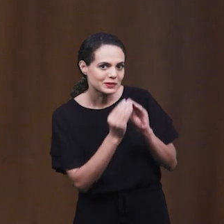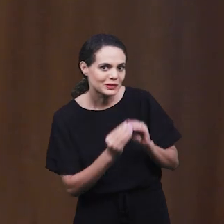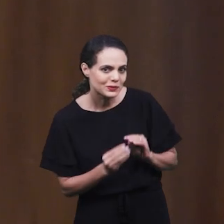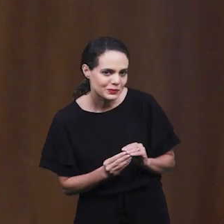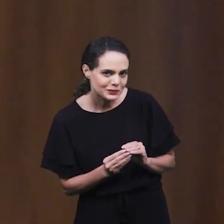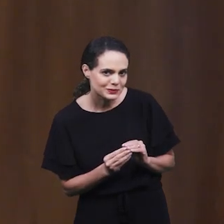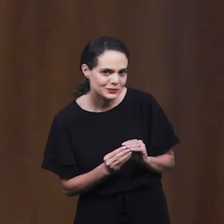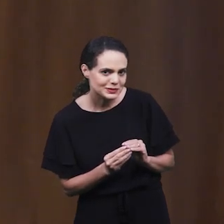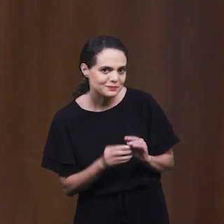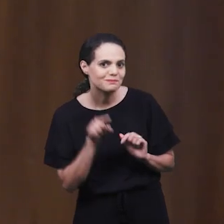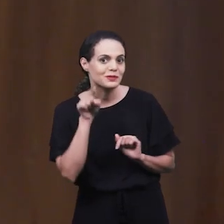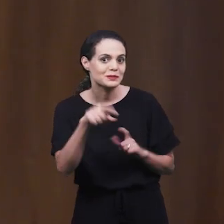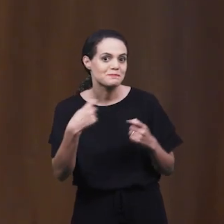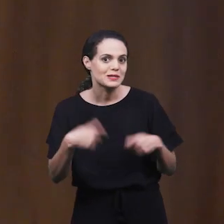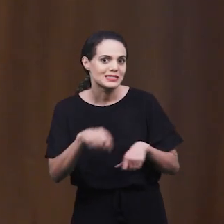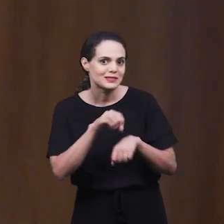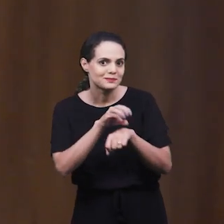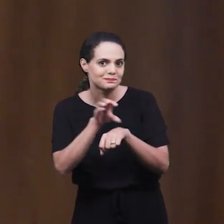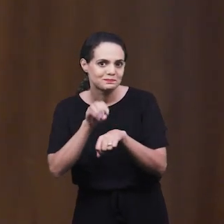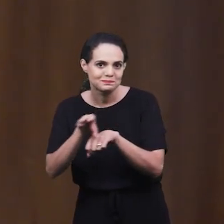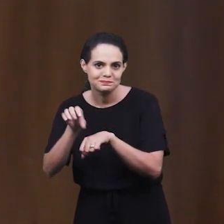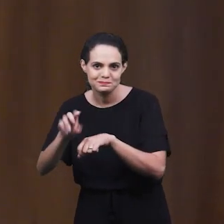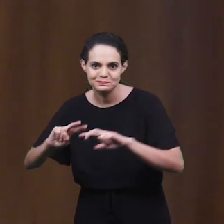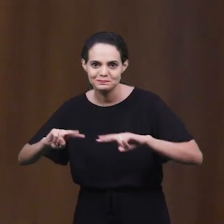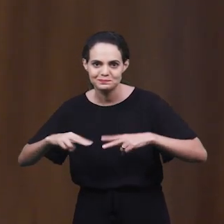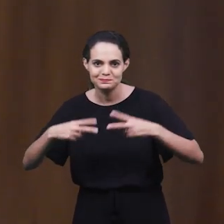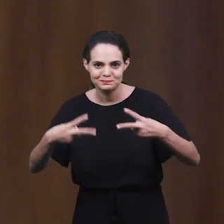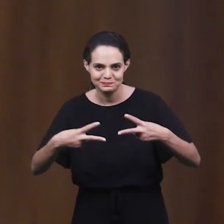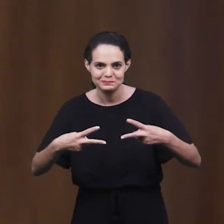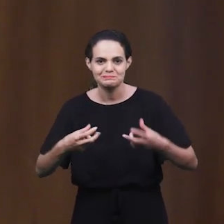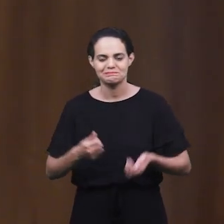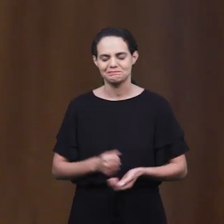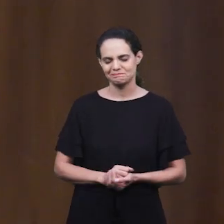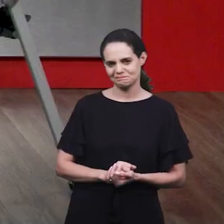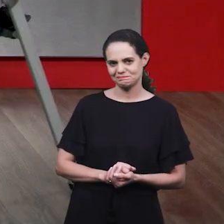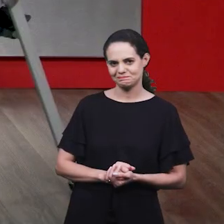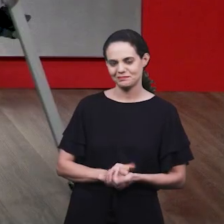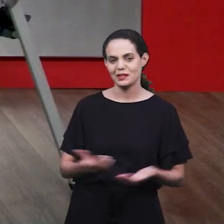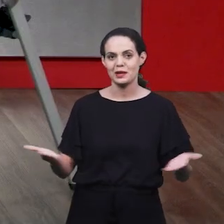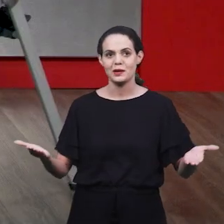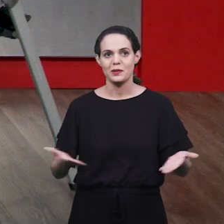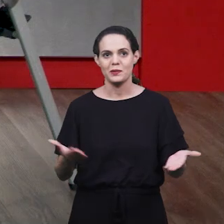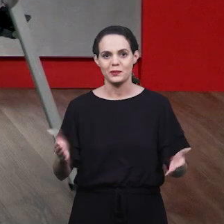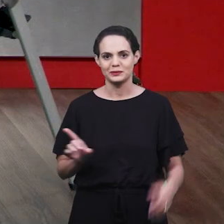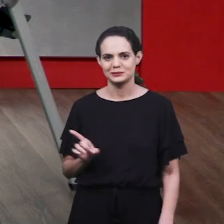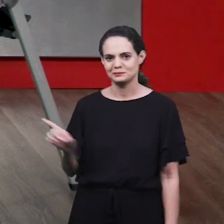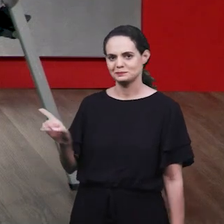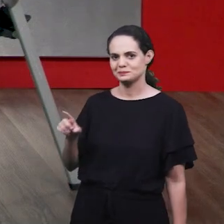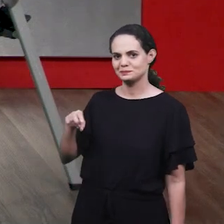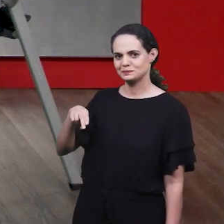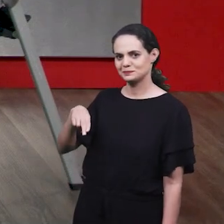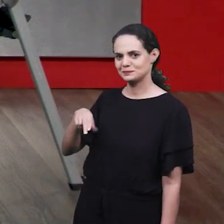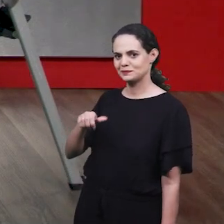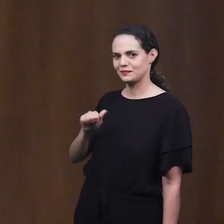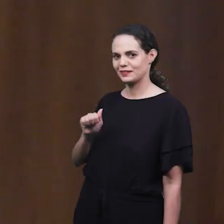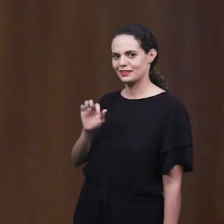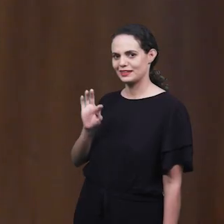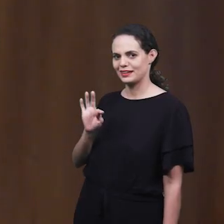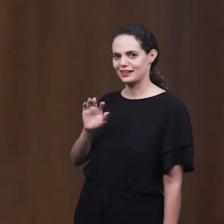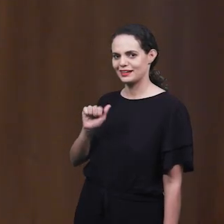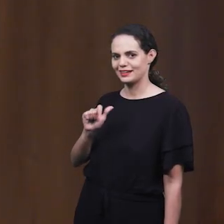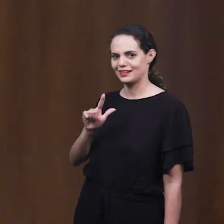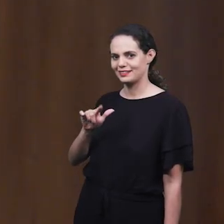alguém. E no programa de hoje, irei conversar com a nossa irmã Natália, que também é nutricionista e vai